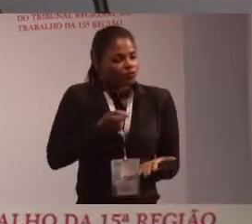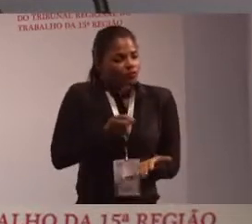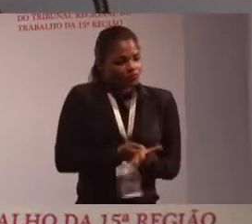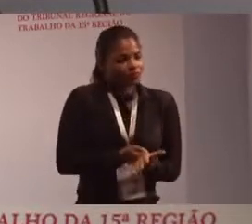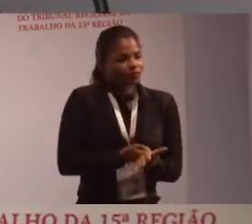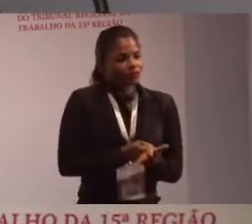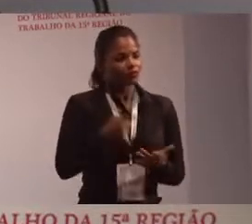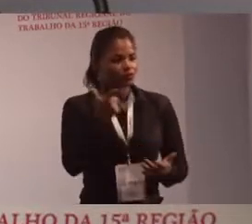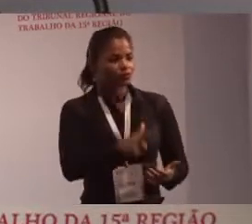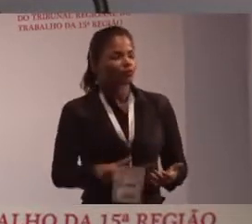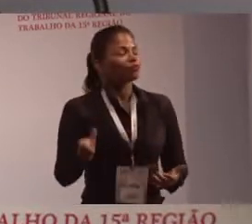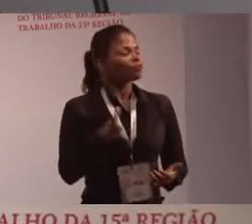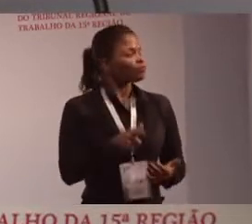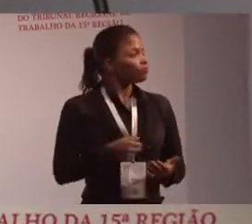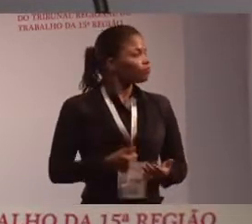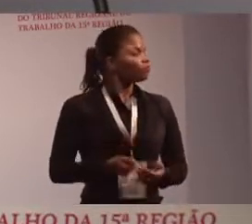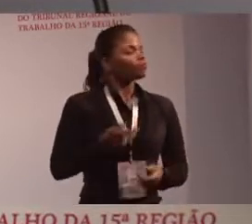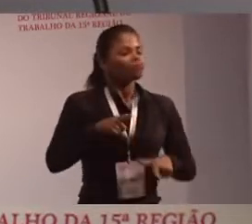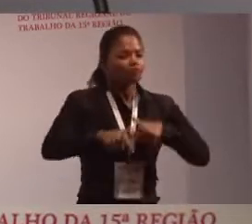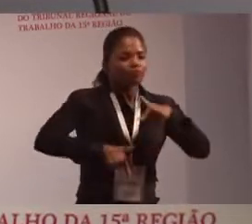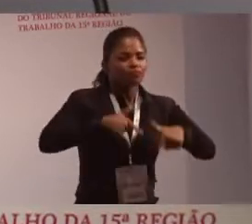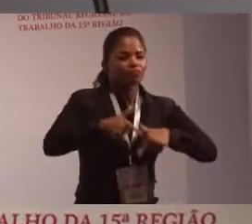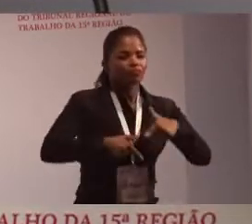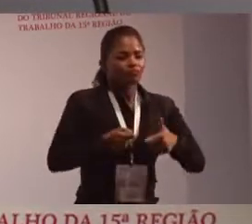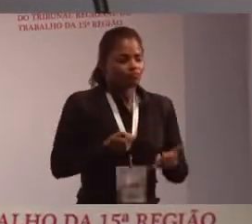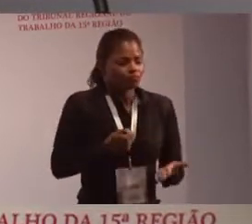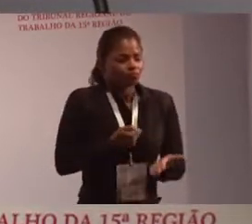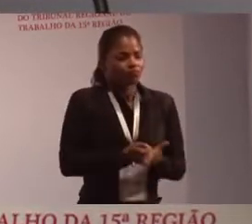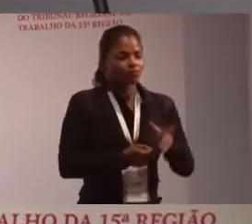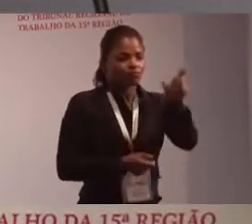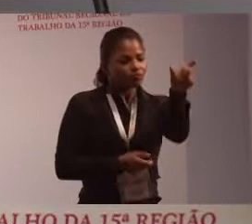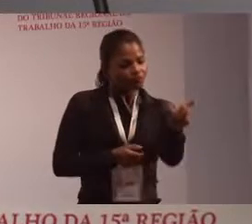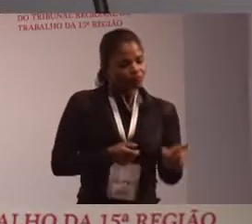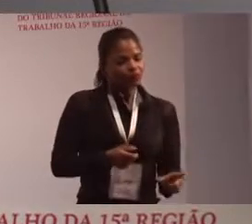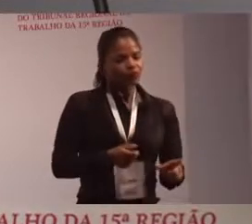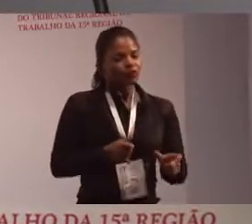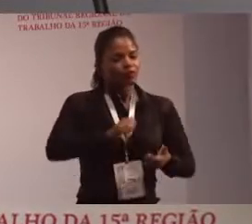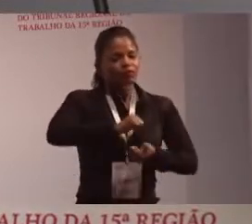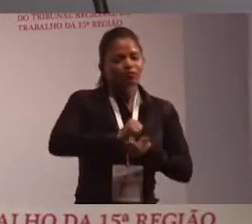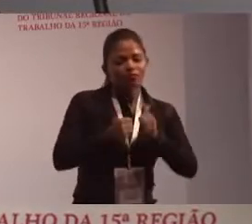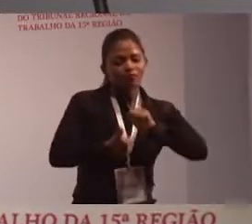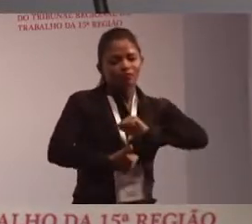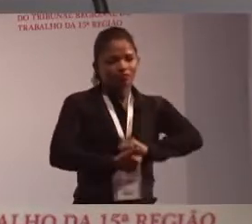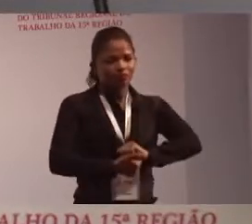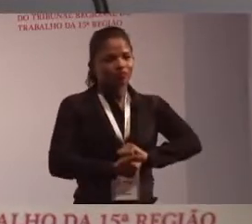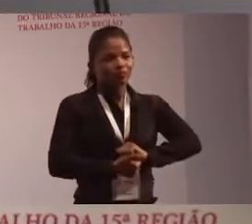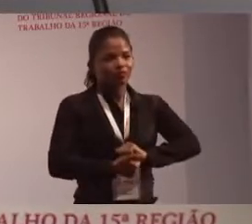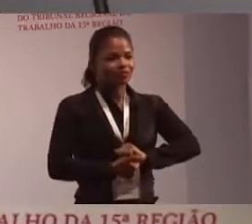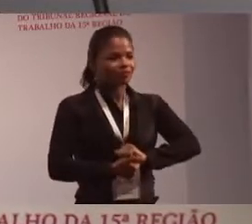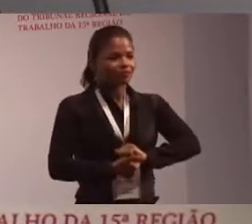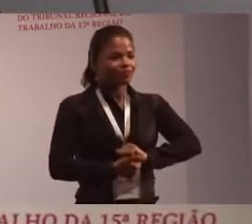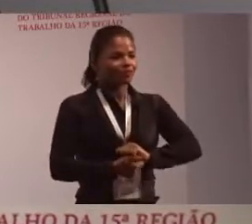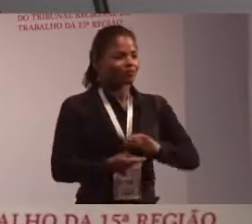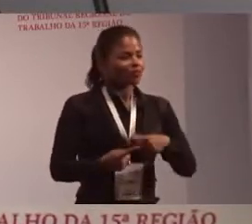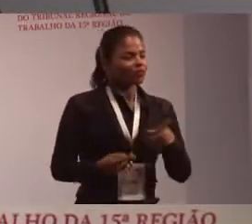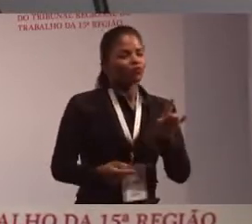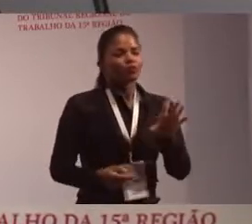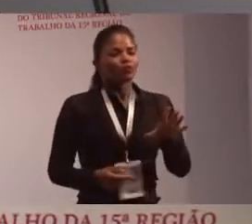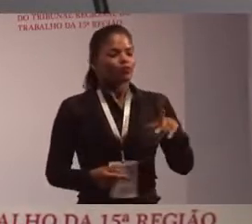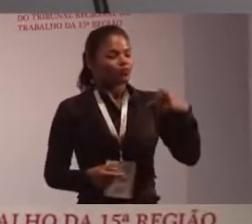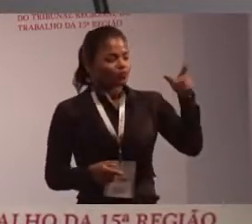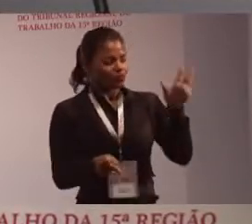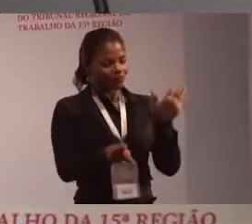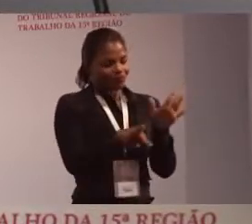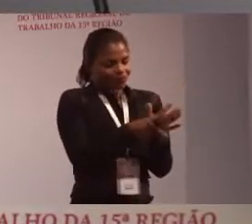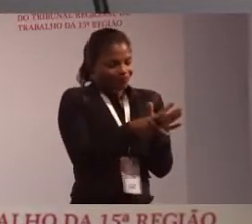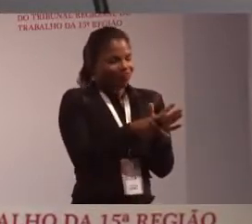vamos continuar tendo trabalhos que exijam pessoas cada vez mais qualificadas, mas não apenas nas suas